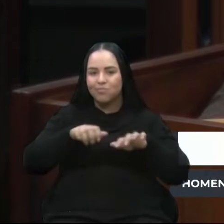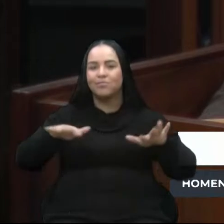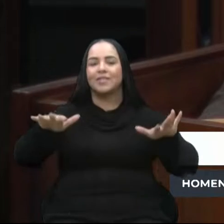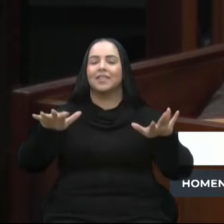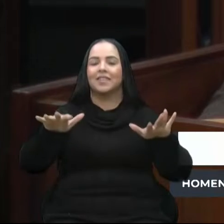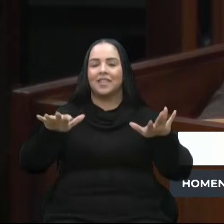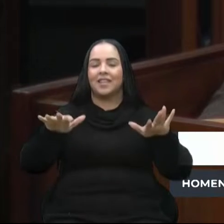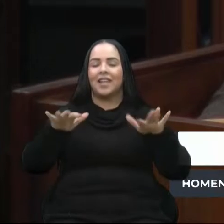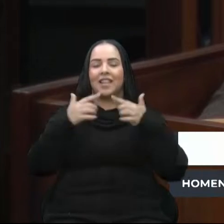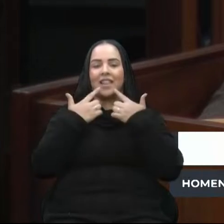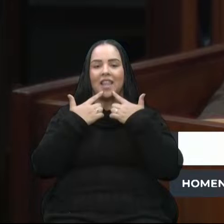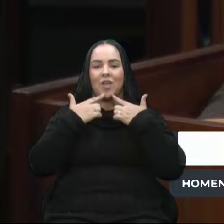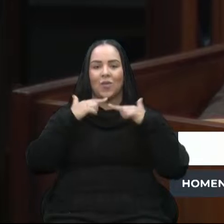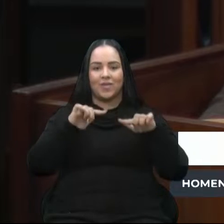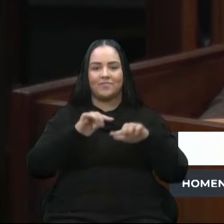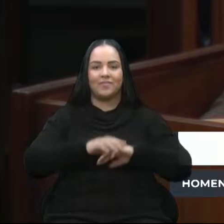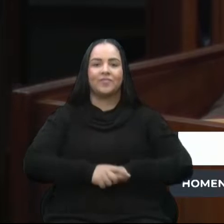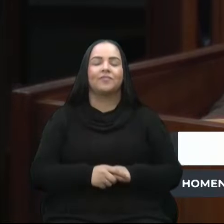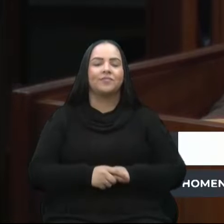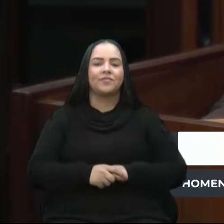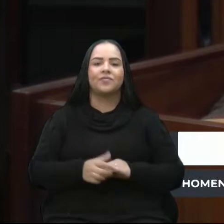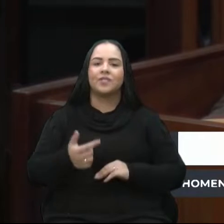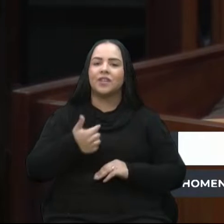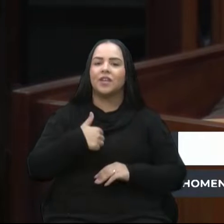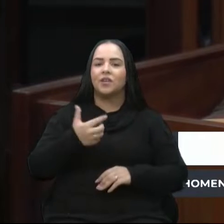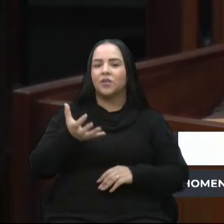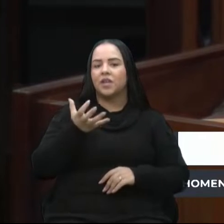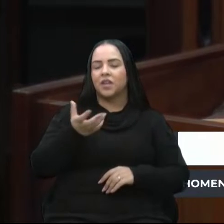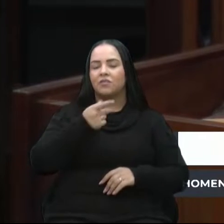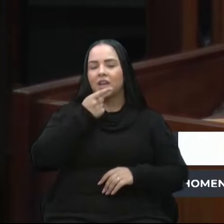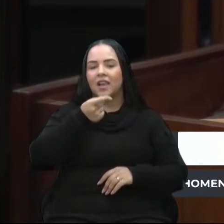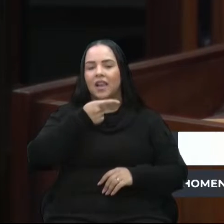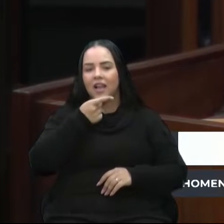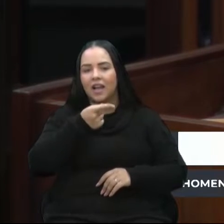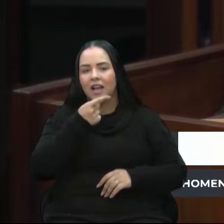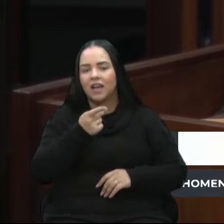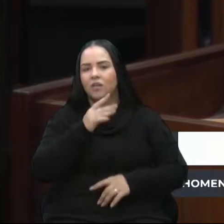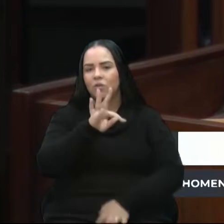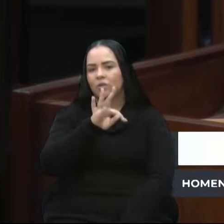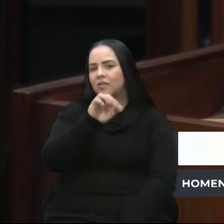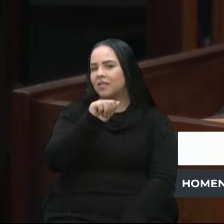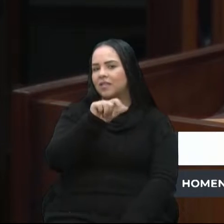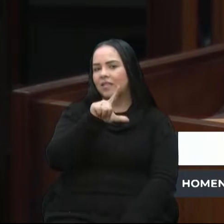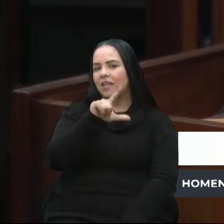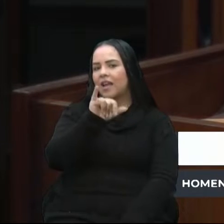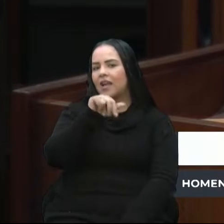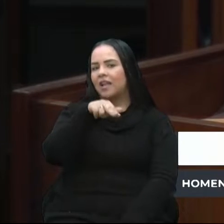Eu quero dizer que o italiano não é melhor do que ninguém.